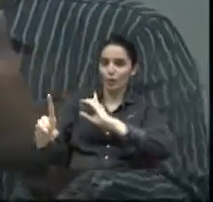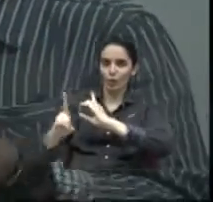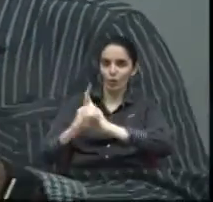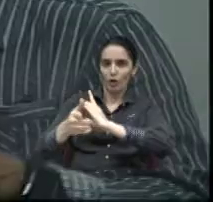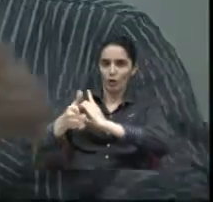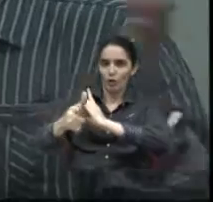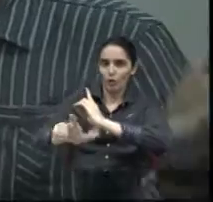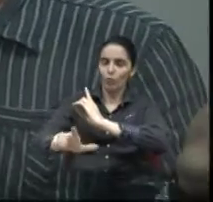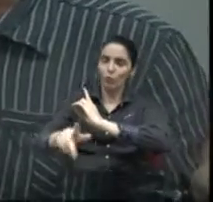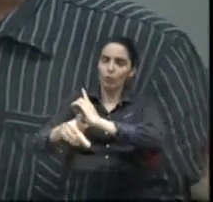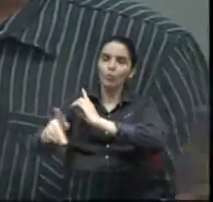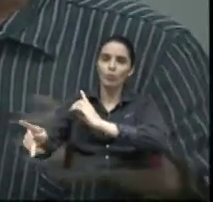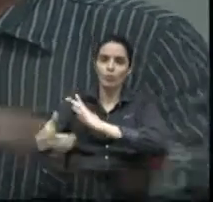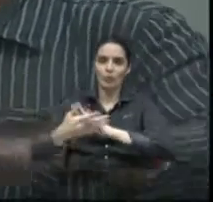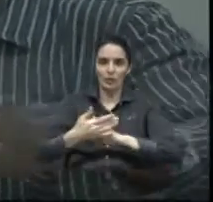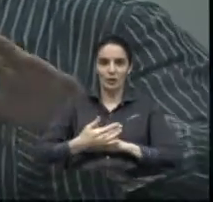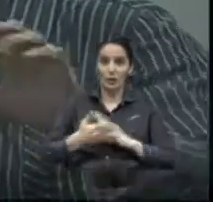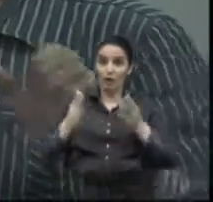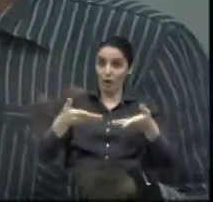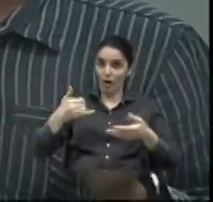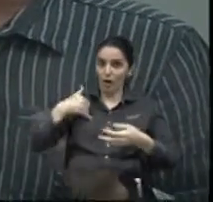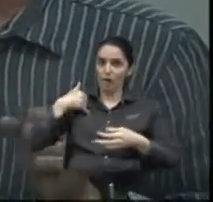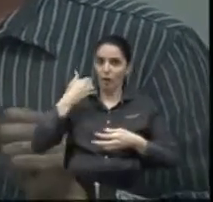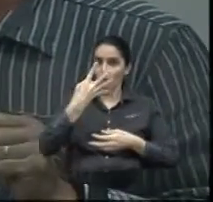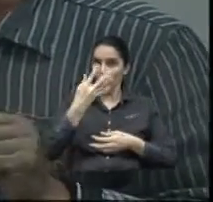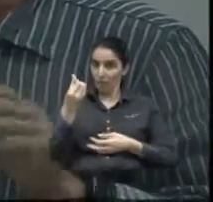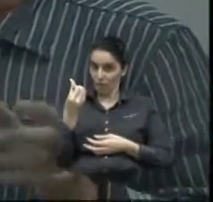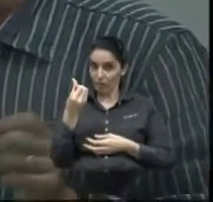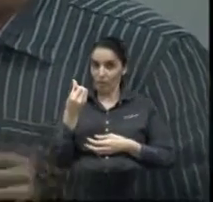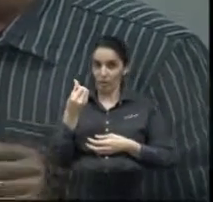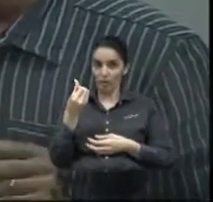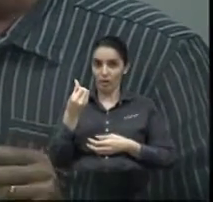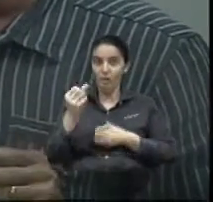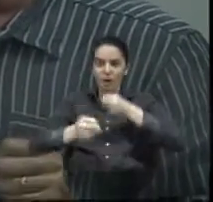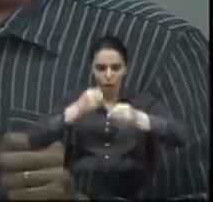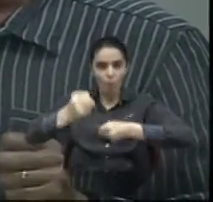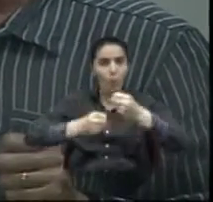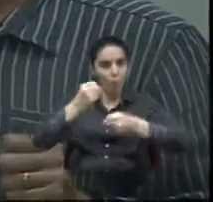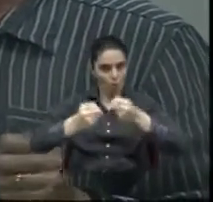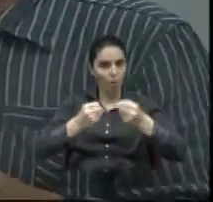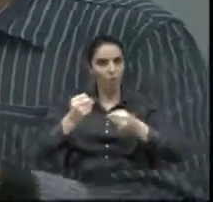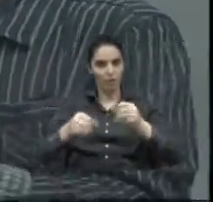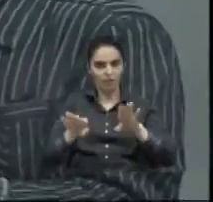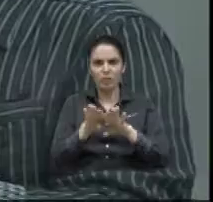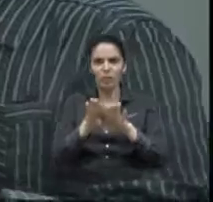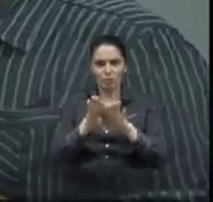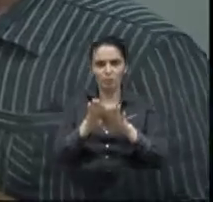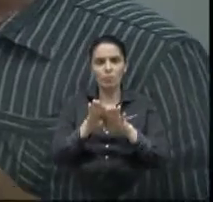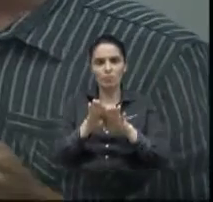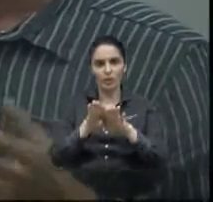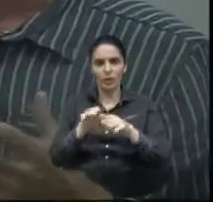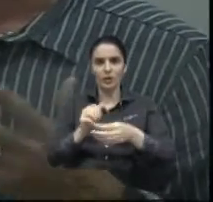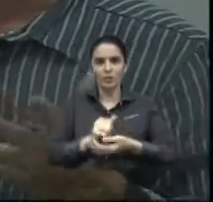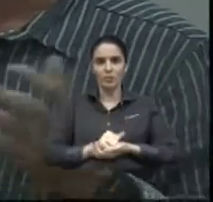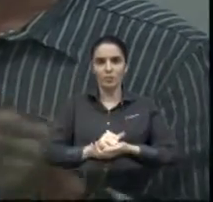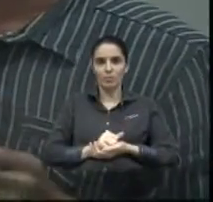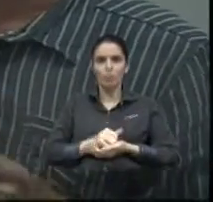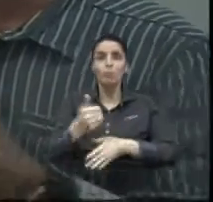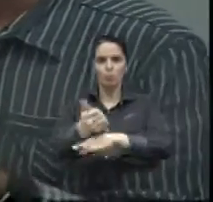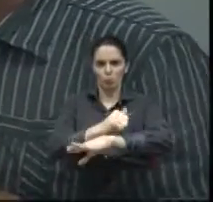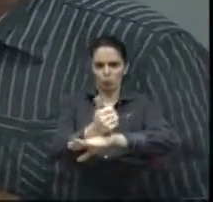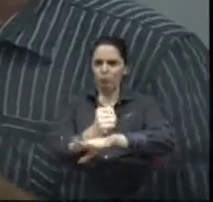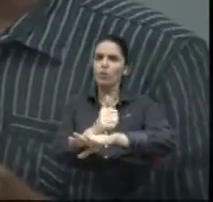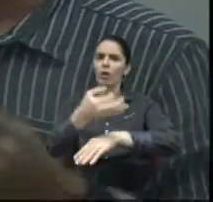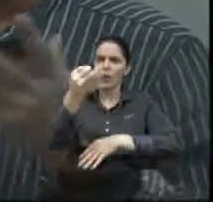Eu voltei a correr agora aos 46 anos, corro aí na categoria veterano, master aí. E quando o Mir fez esse projeto, eu falei, não vejo a hora,